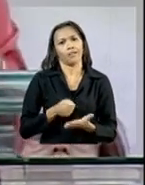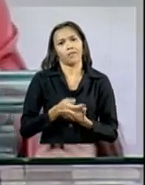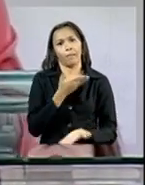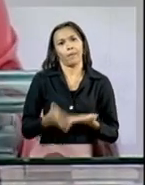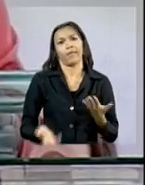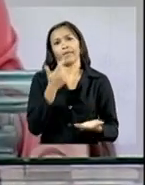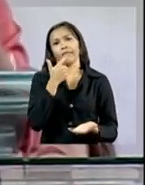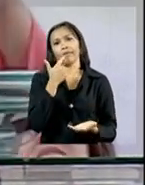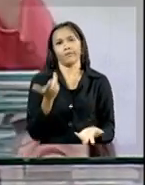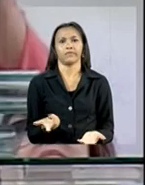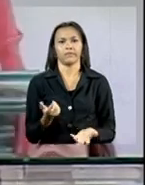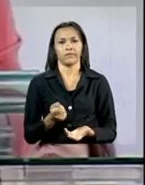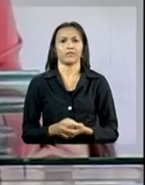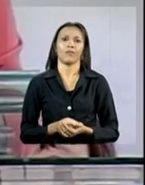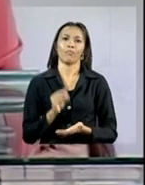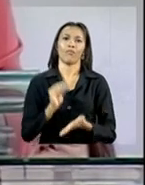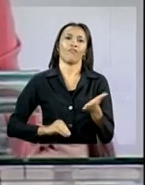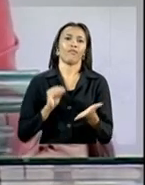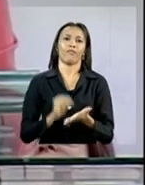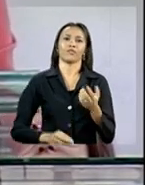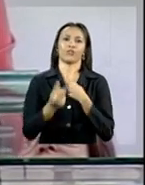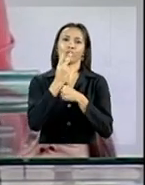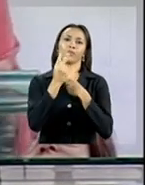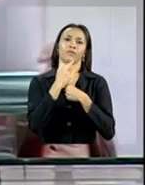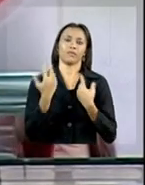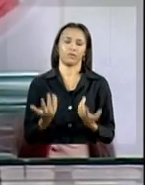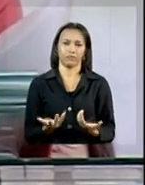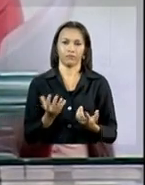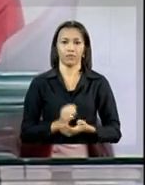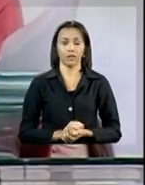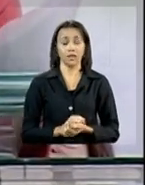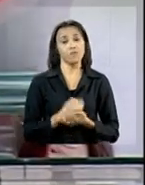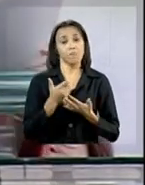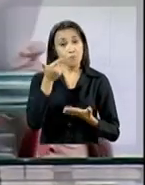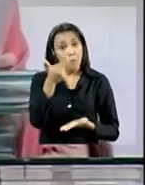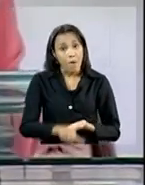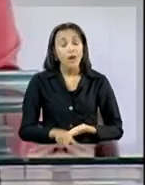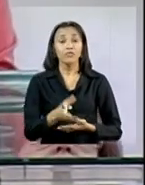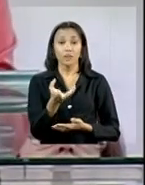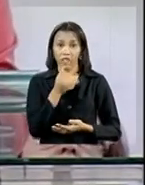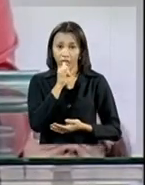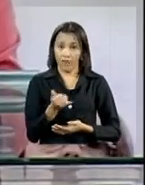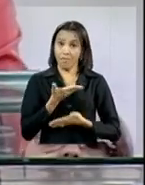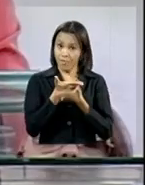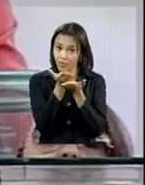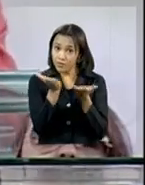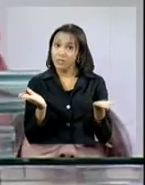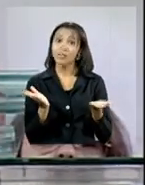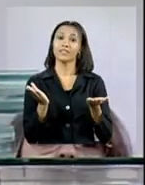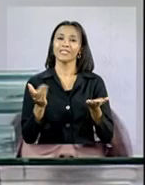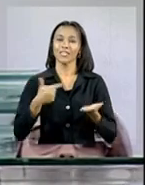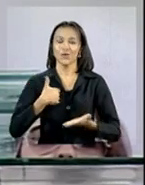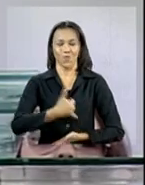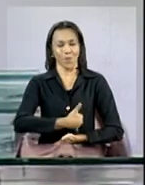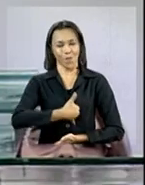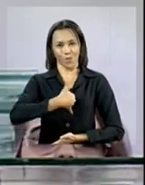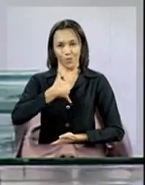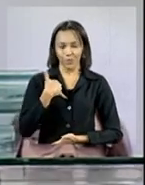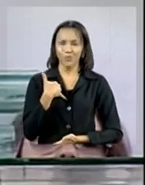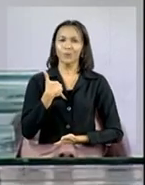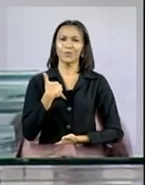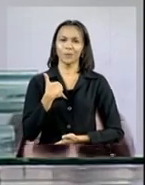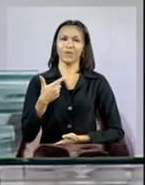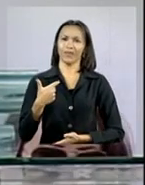perder seus dentes por falta de tratamento no mais eu queria dizer a vocês que eu me orgulho